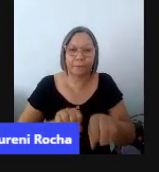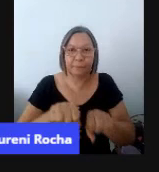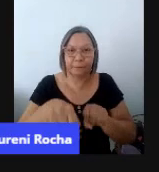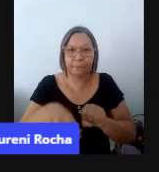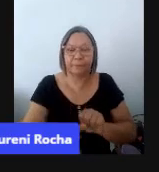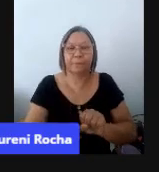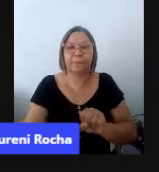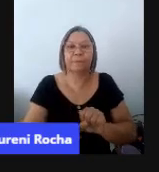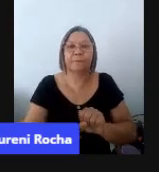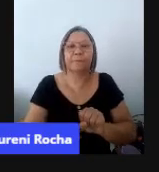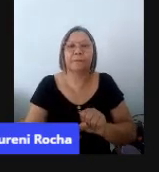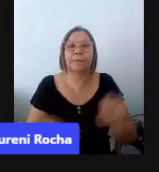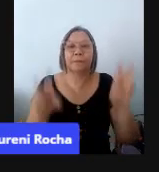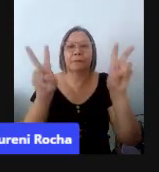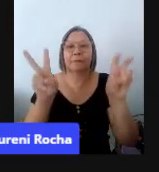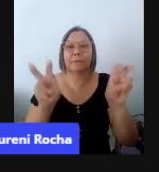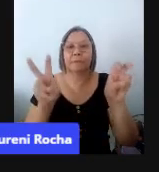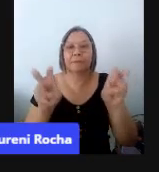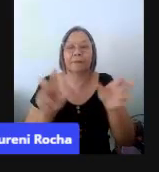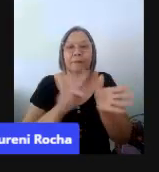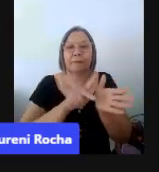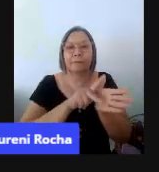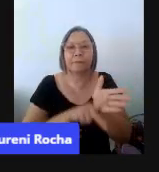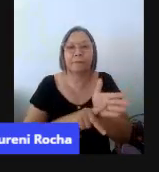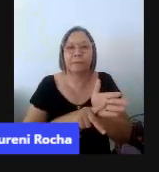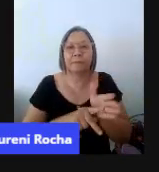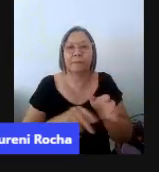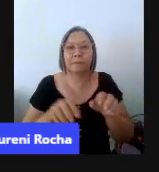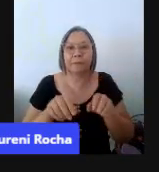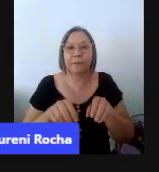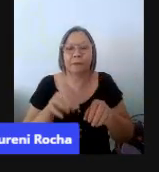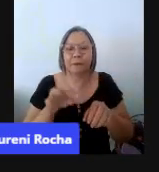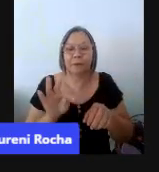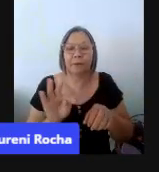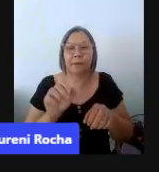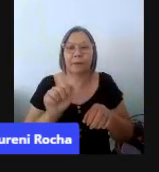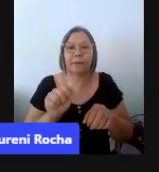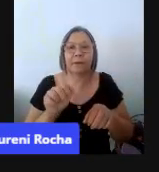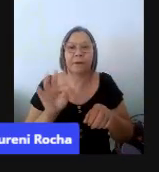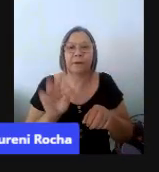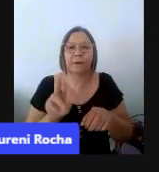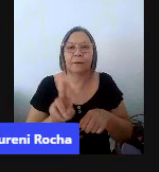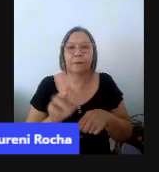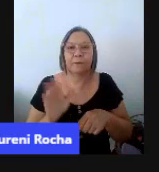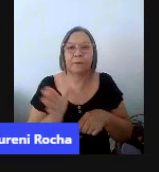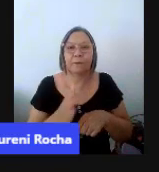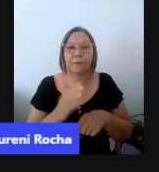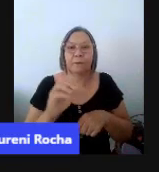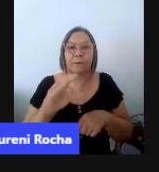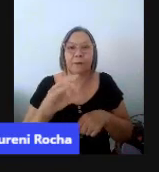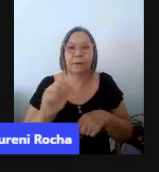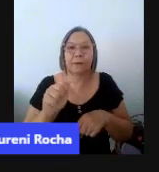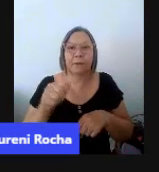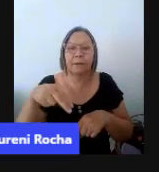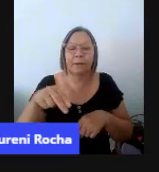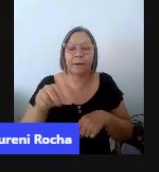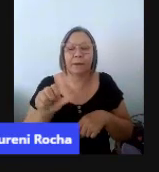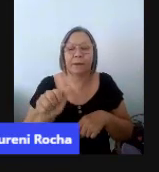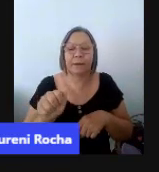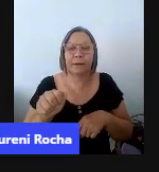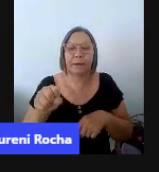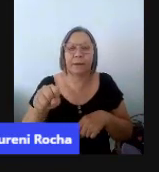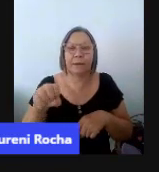é intitulada Projetos Tatu Canastra e Tamanduá Bandeira como possibilidades para o ensino de ciências